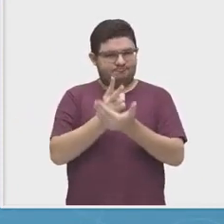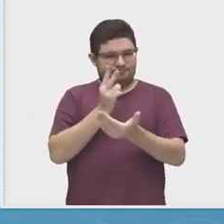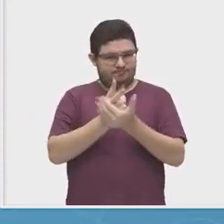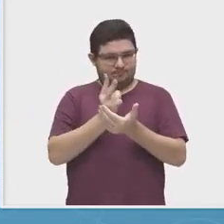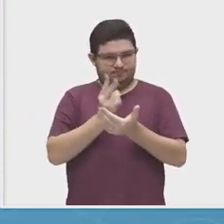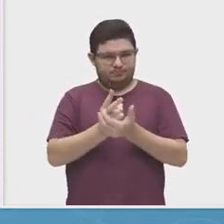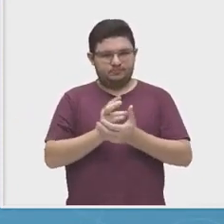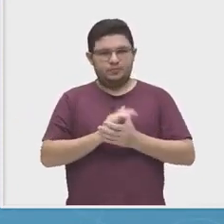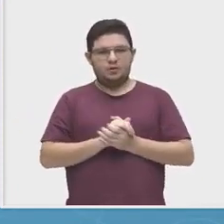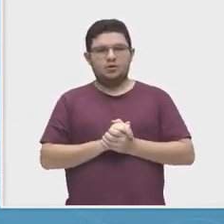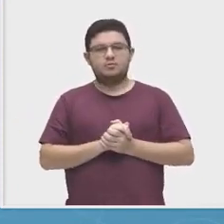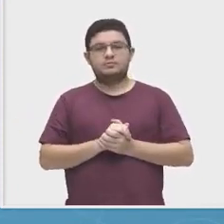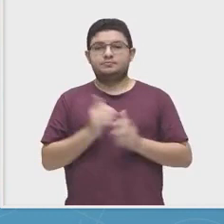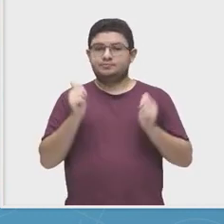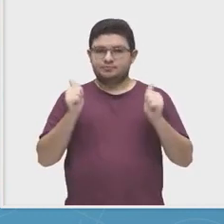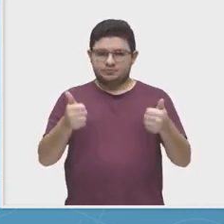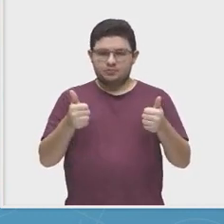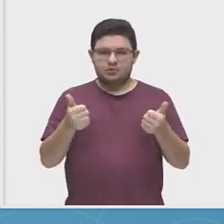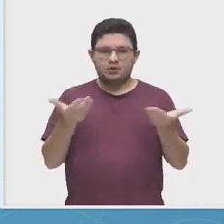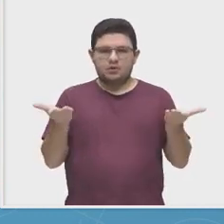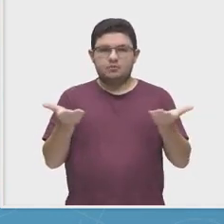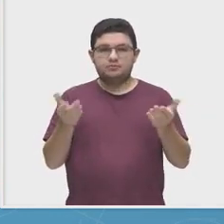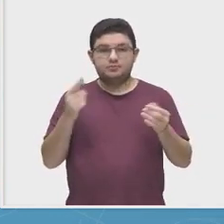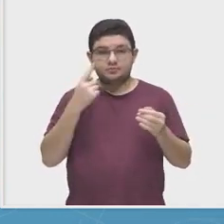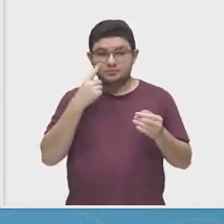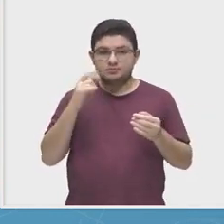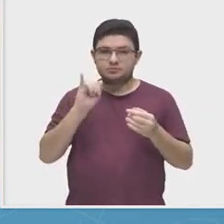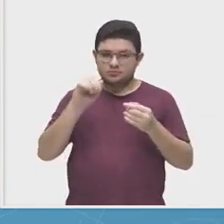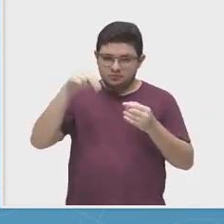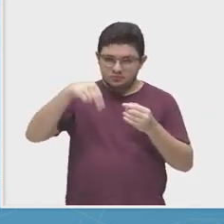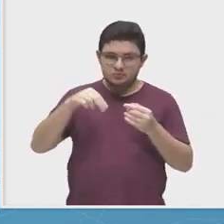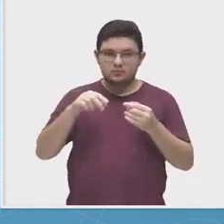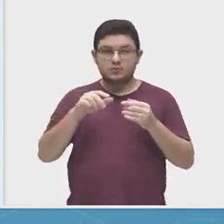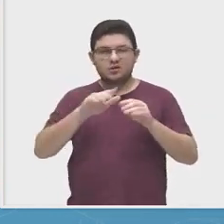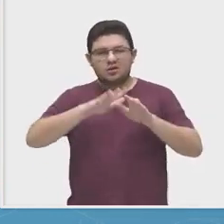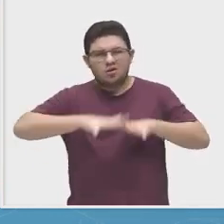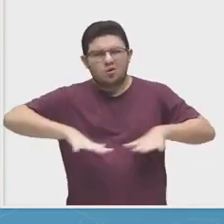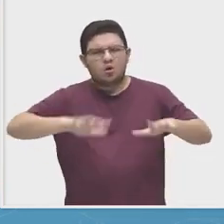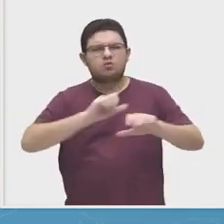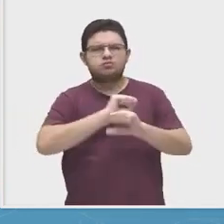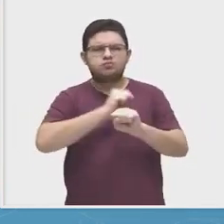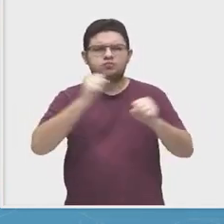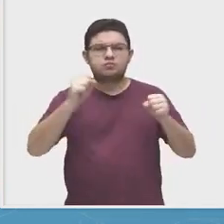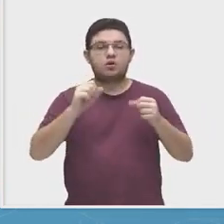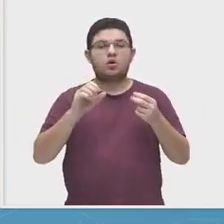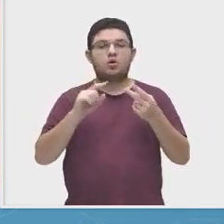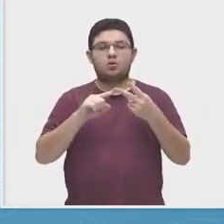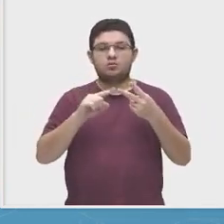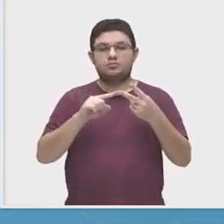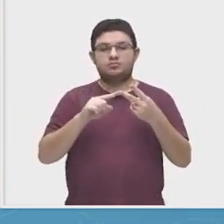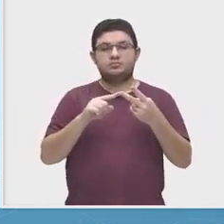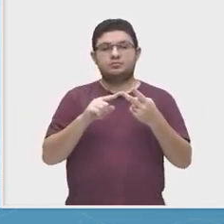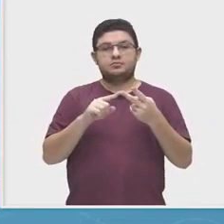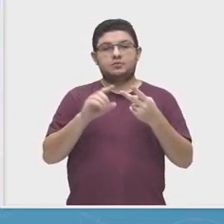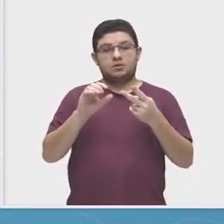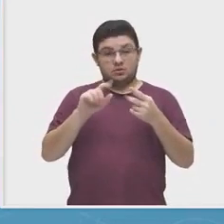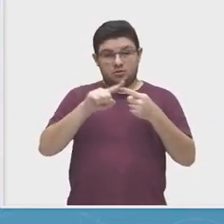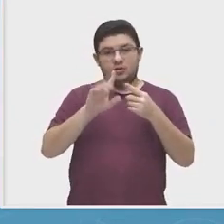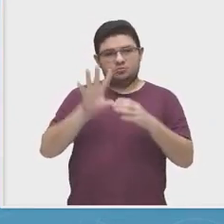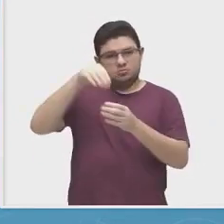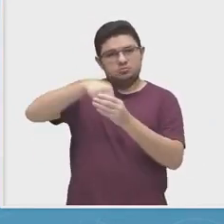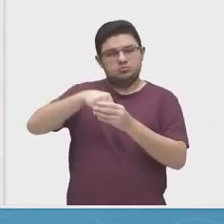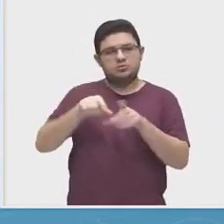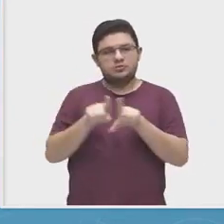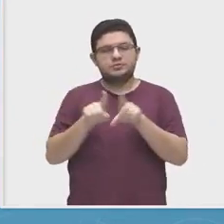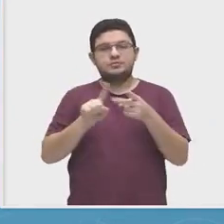bem específico, tá certo? Então, in eu utilizo para locais bem amplos e na ideia de dentro de, o on